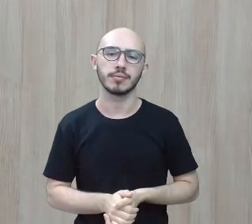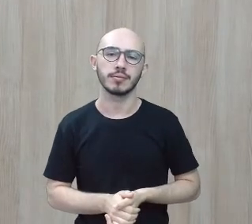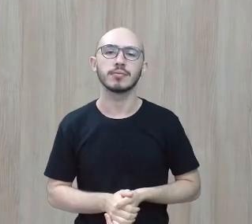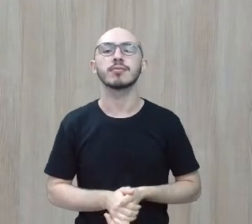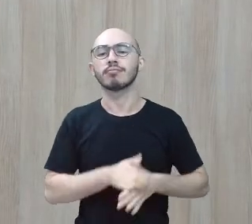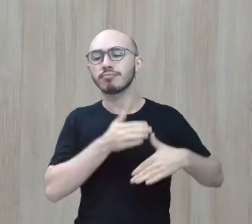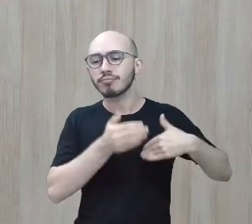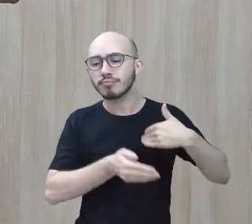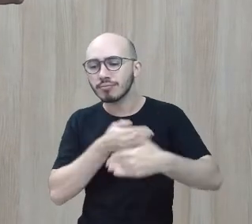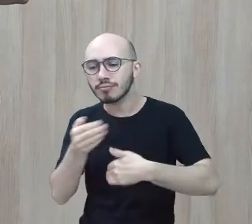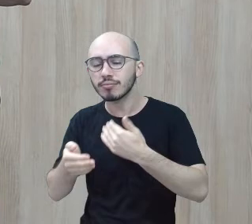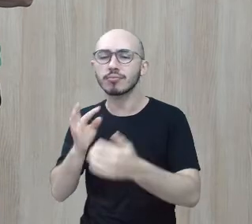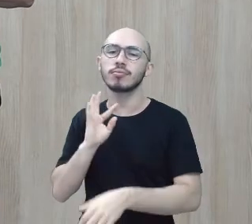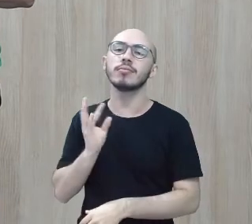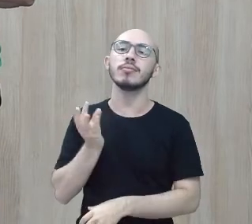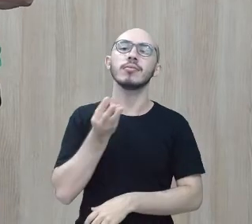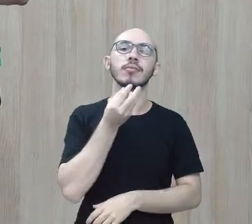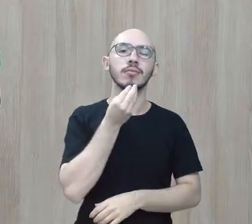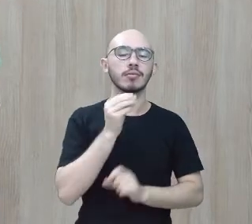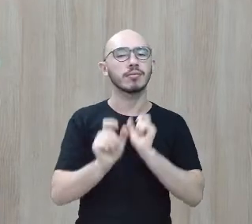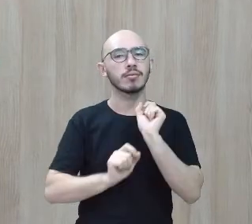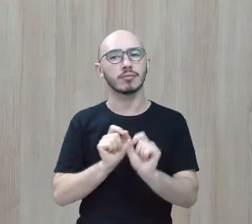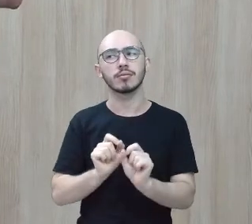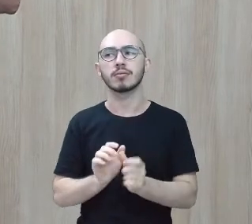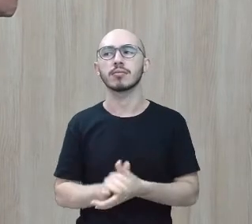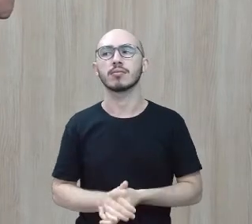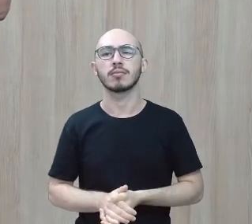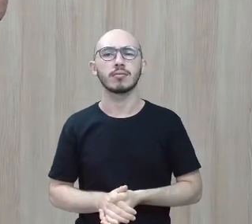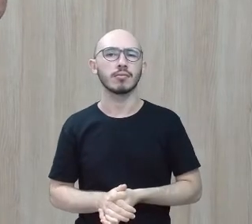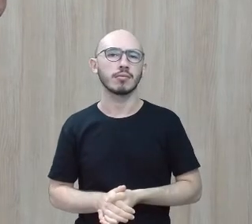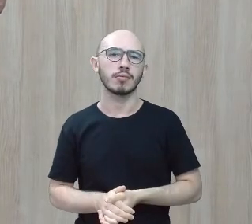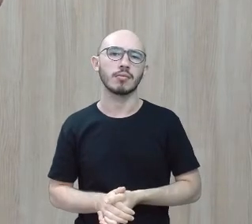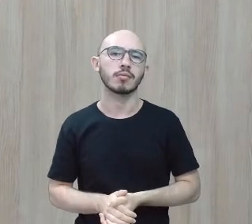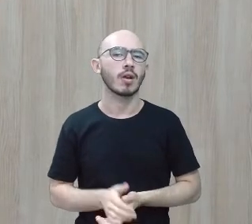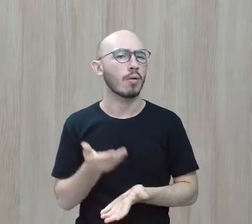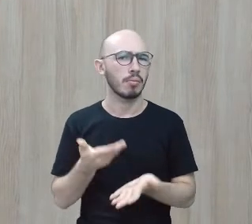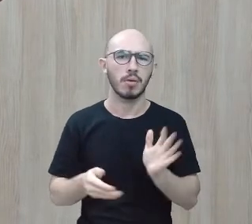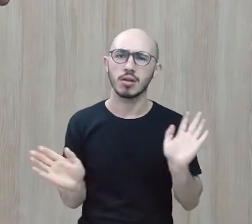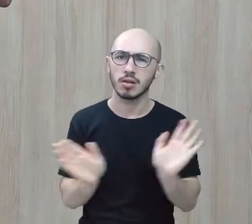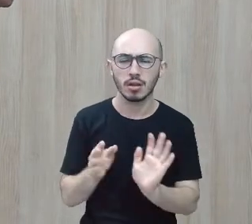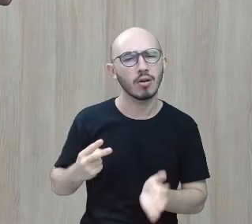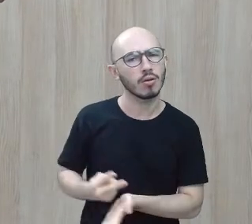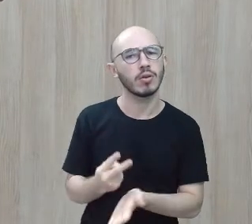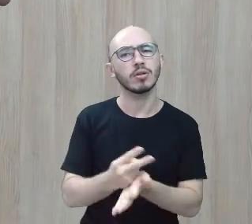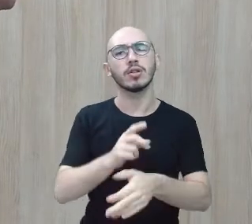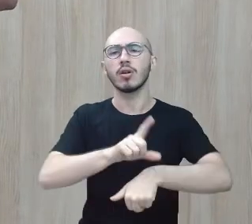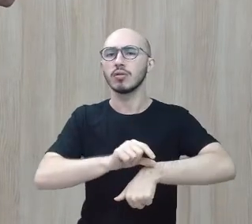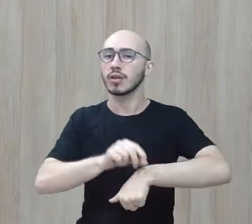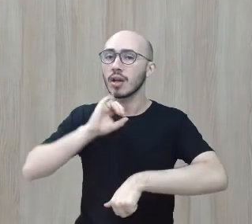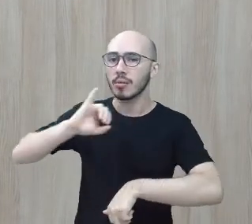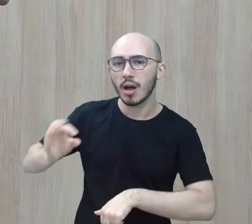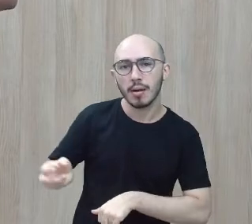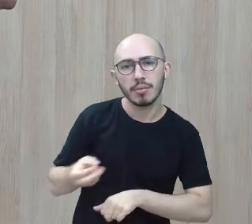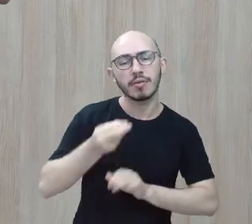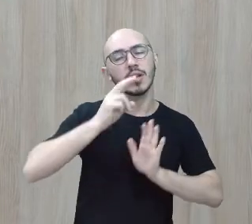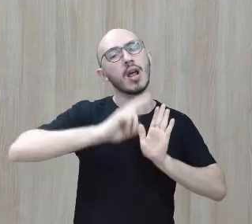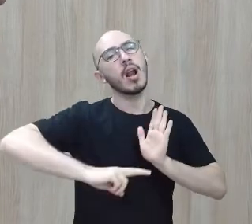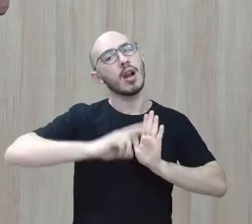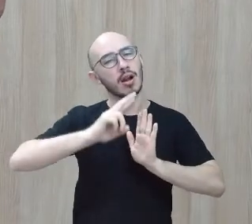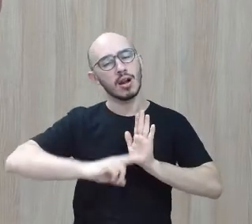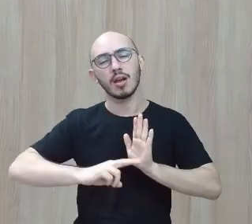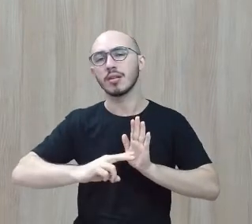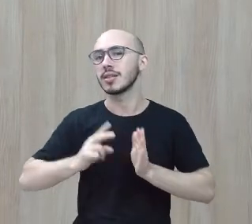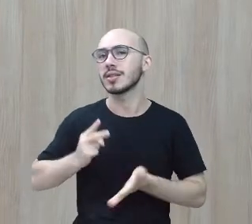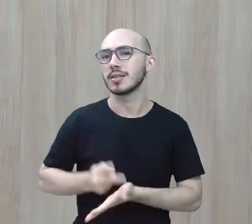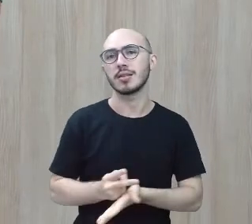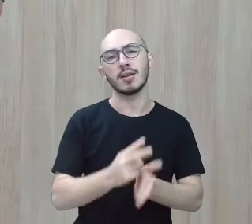Essa caminhada de conhecimento. Então, não desperdicem esse tempo. Leiam, leiam e